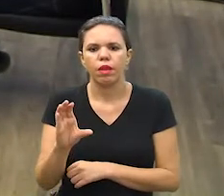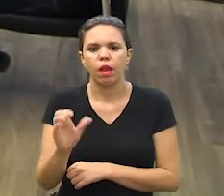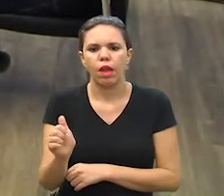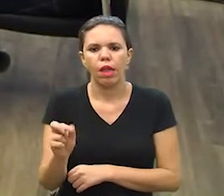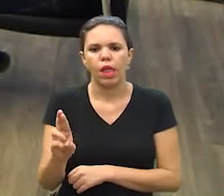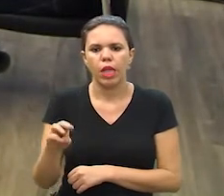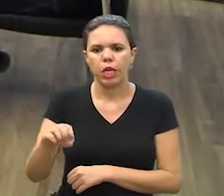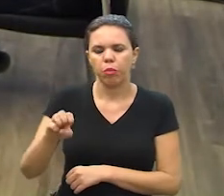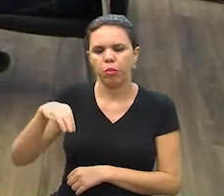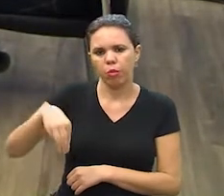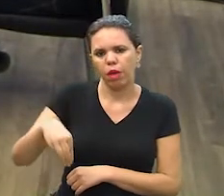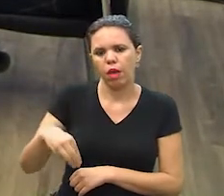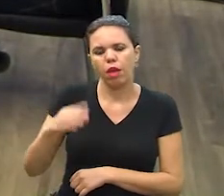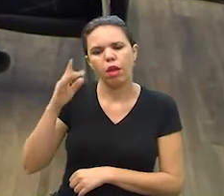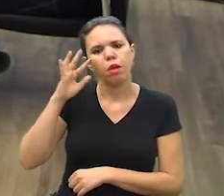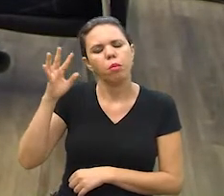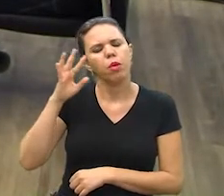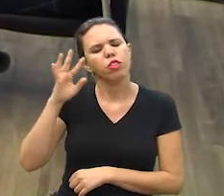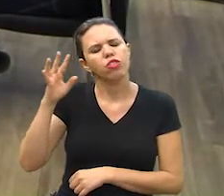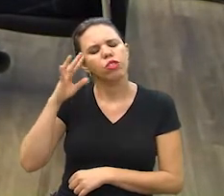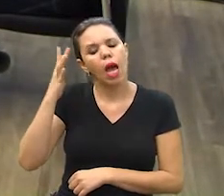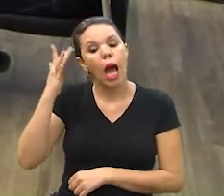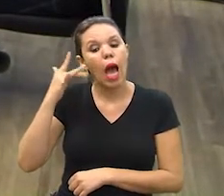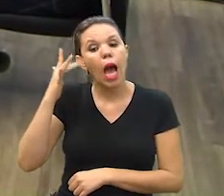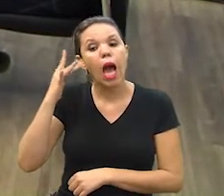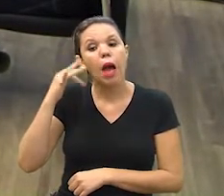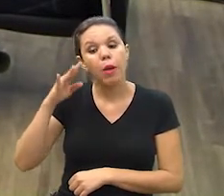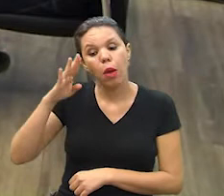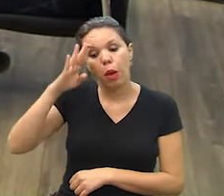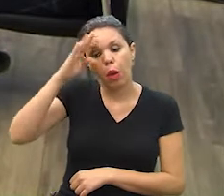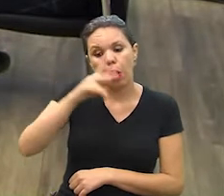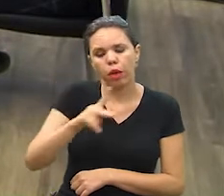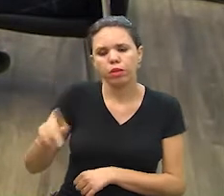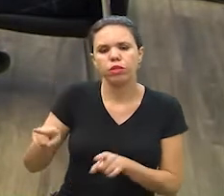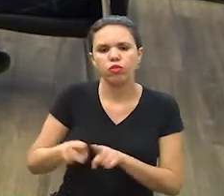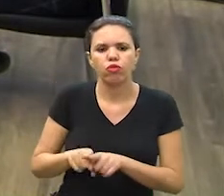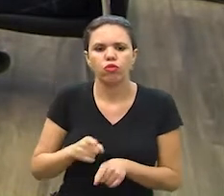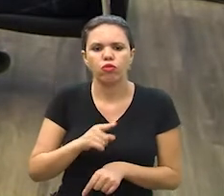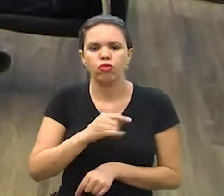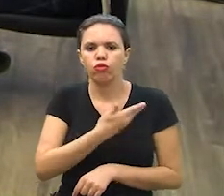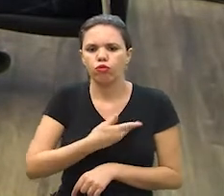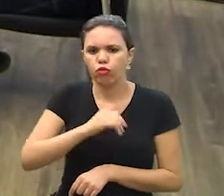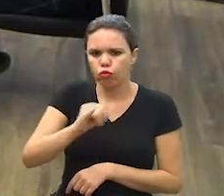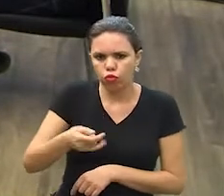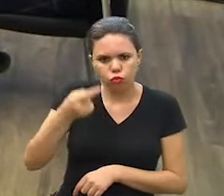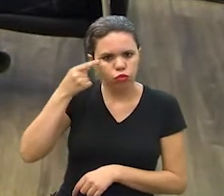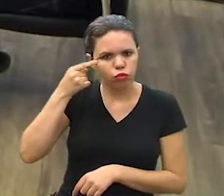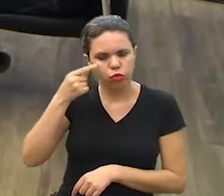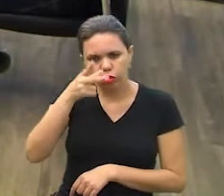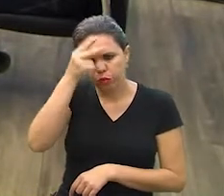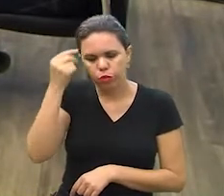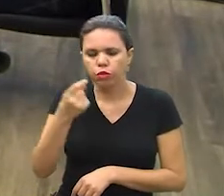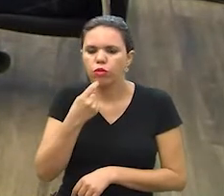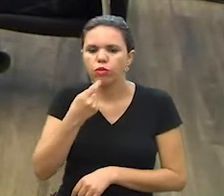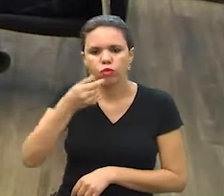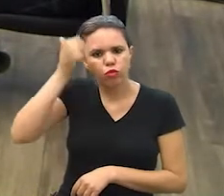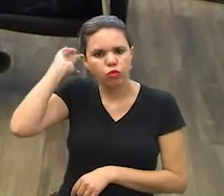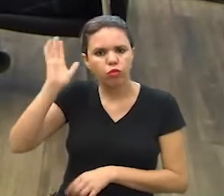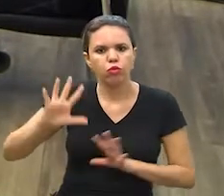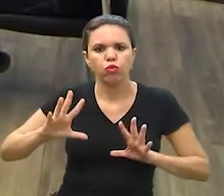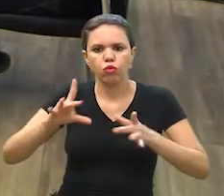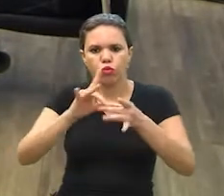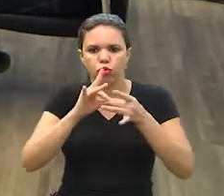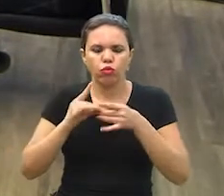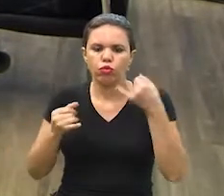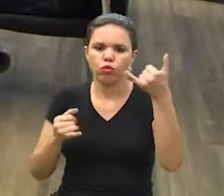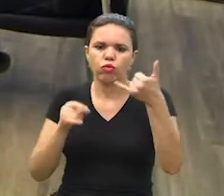imaginar que amanhã o presidente da República, Jair Bolsonaro, o governador do estado, João Dória, e o prefeito de Campinas, Dário Saad, todo mundo